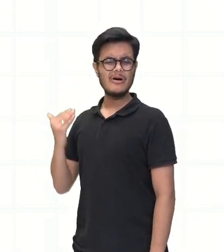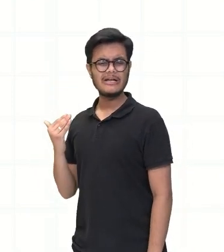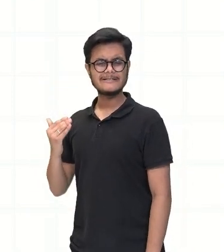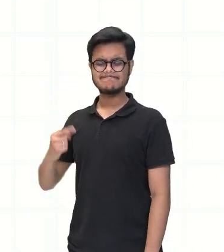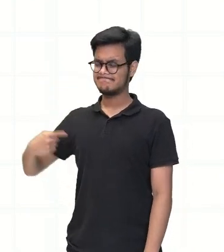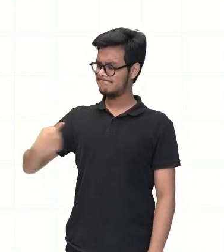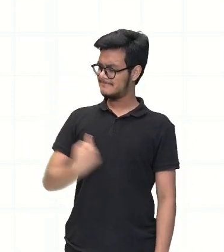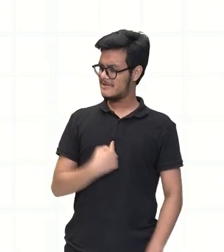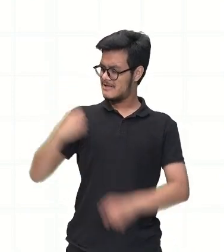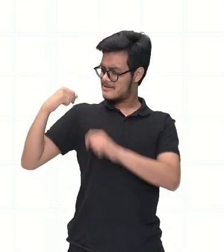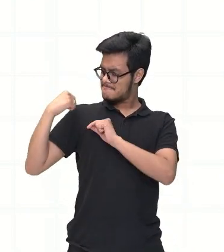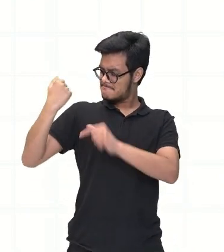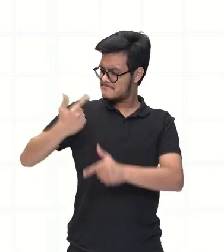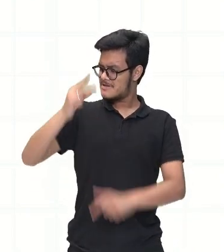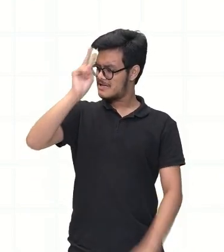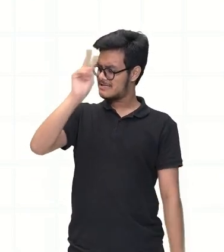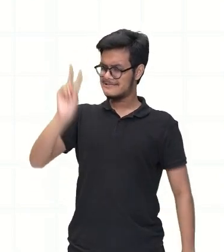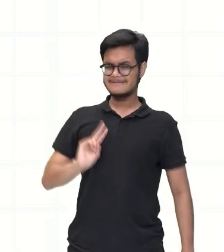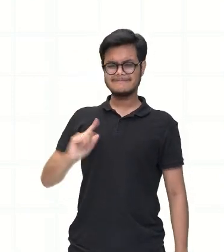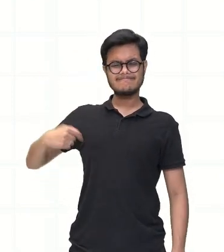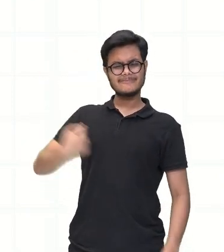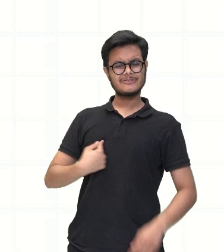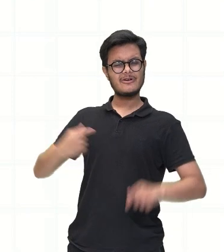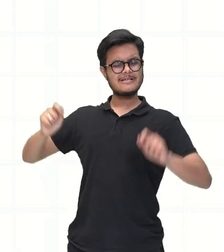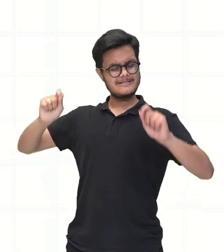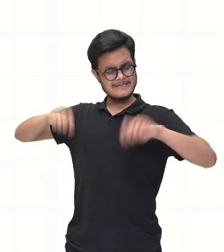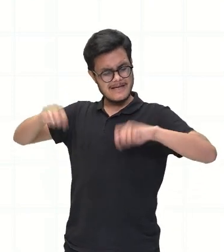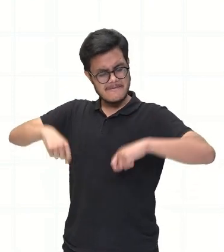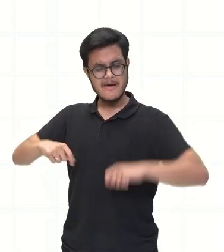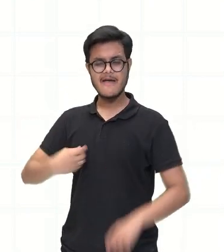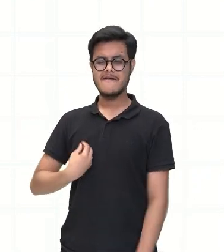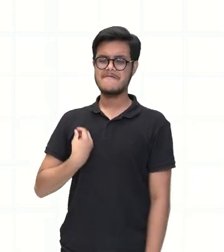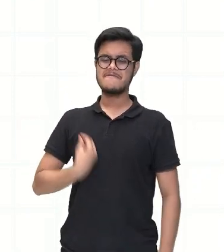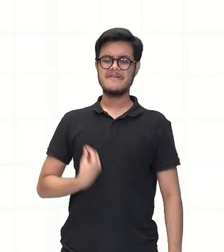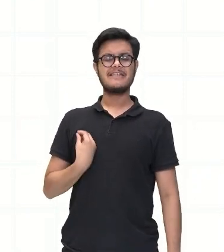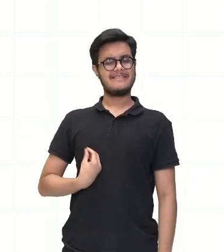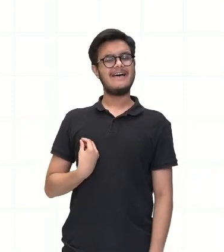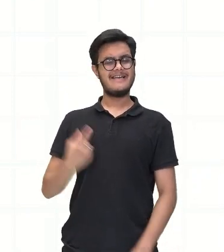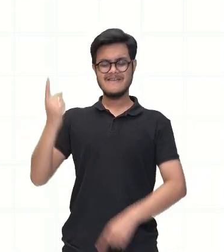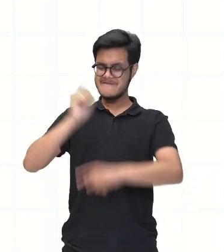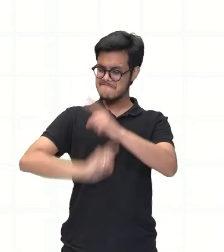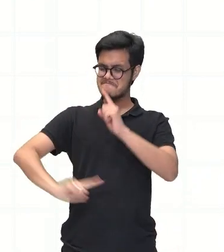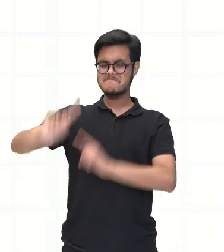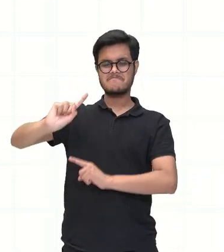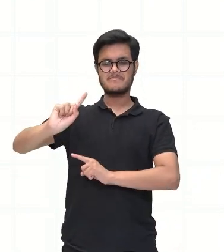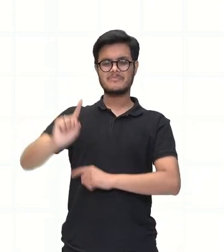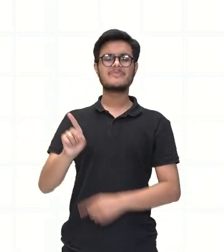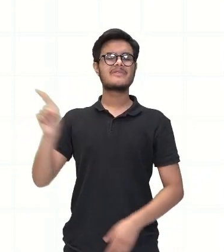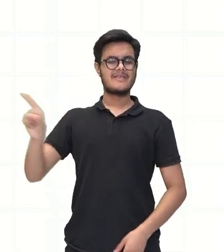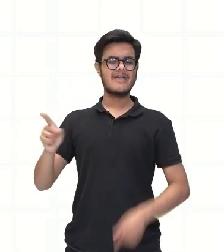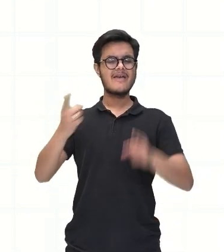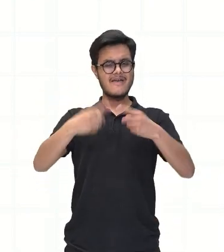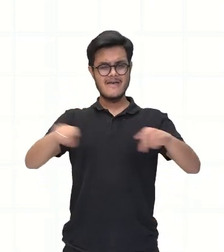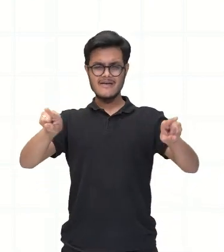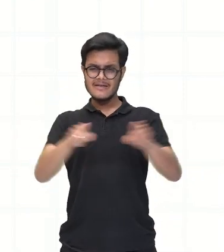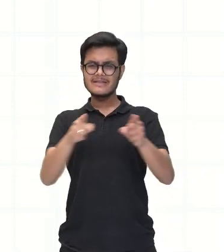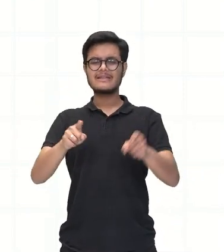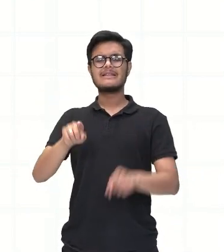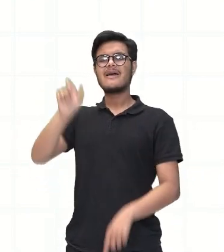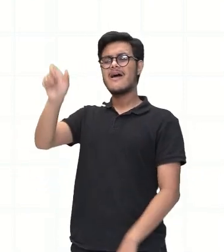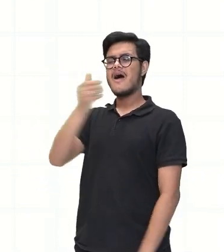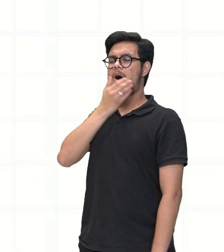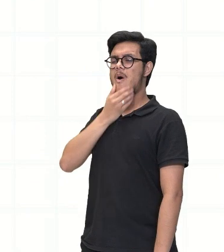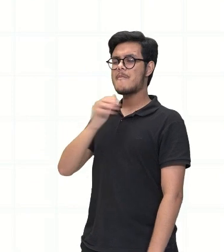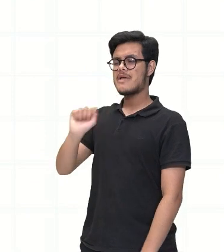história. Cada ser em si carrega o dom de ser capaz e ser feliz. Muito bem, temos aí a letra da música de Almir